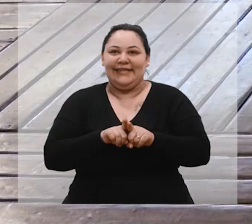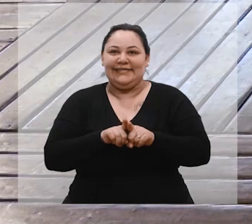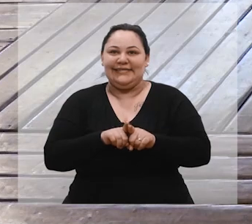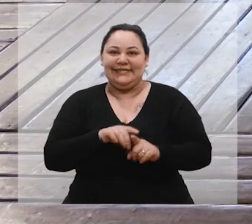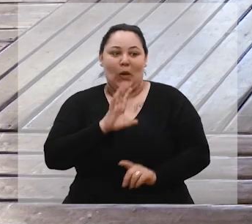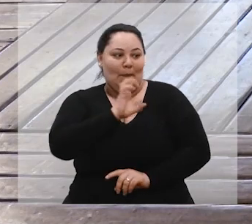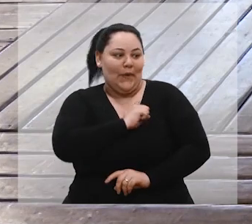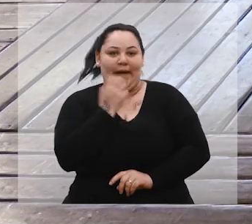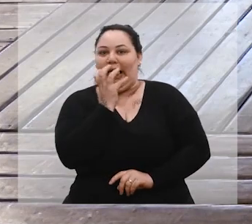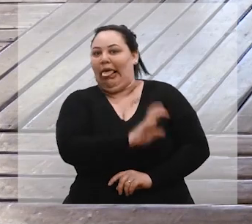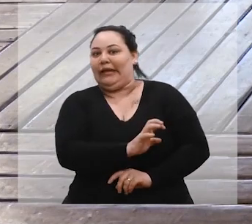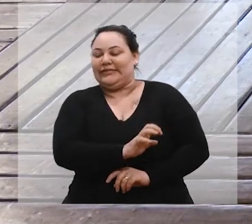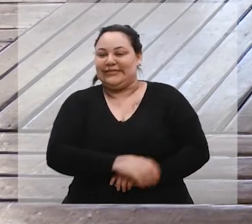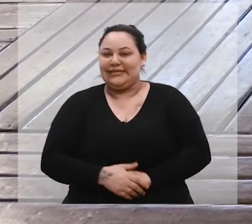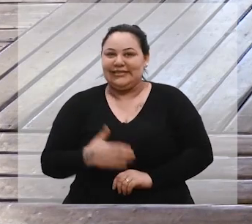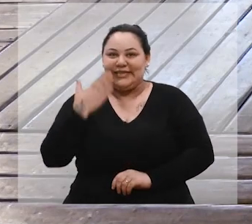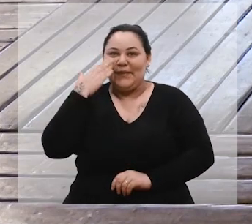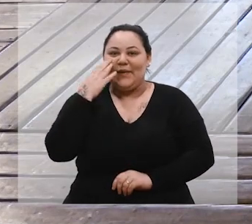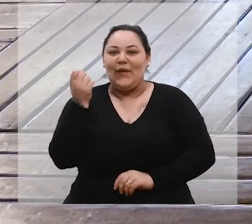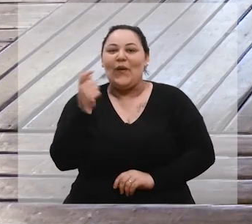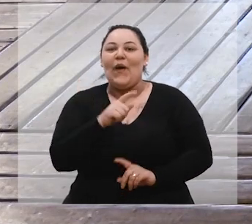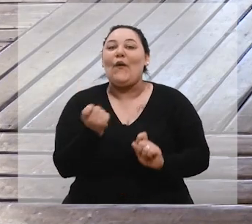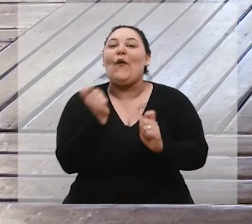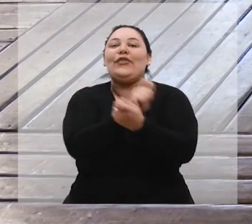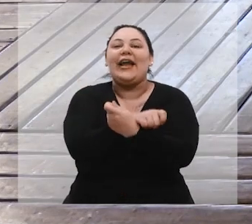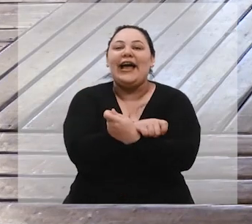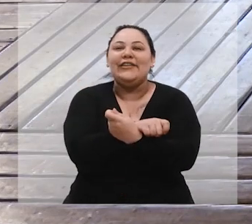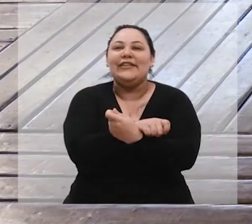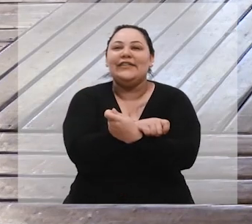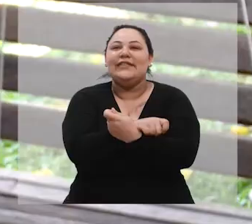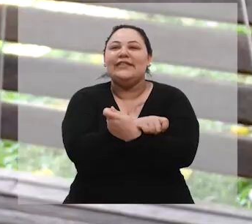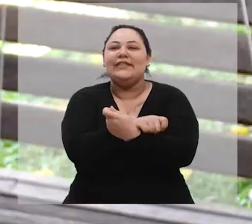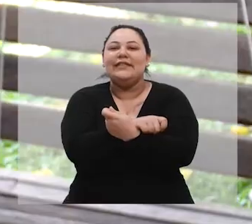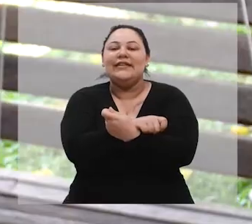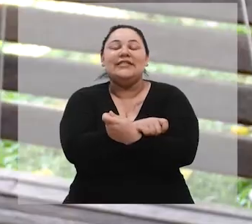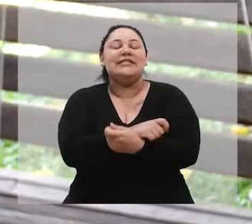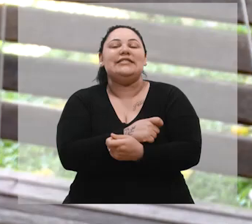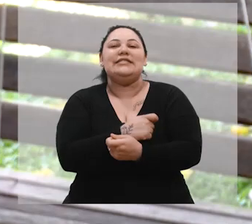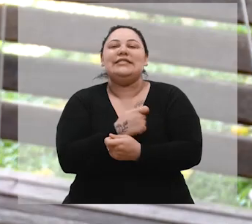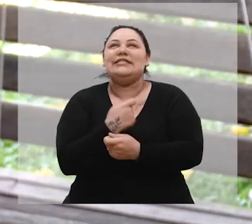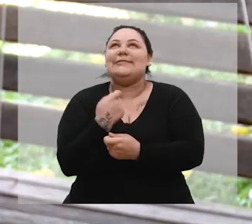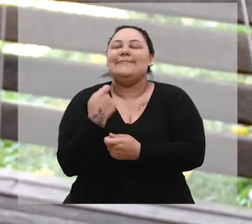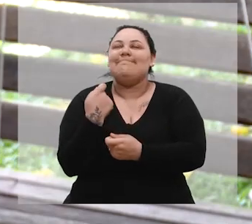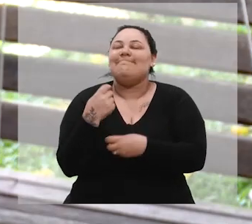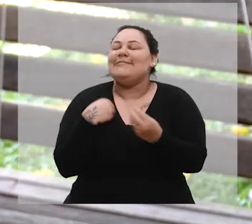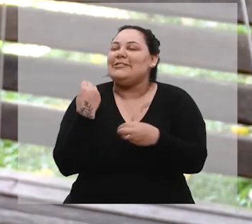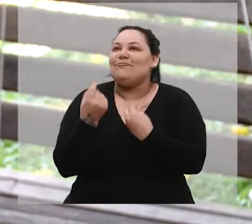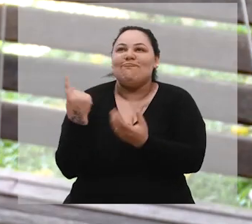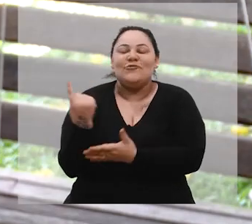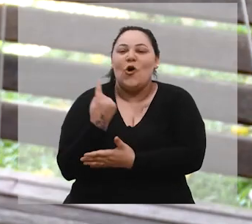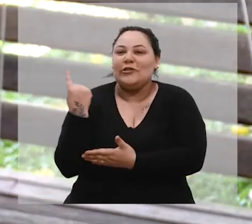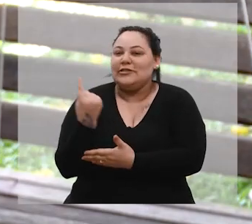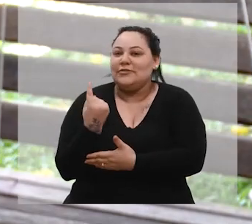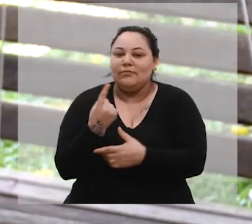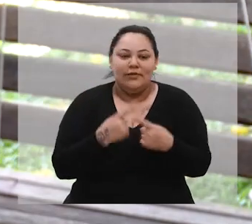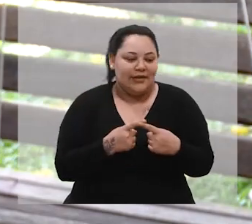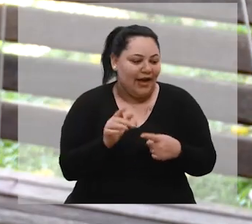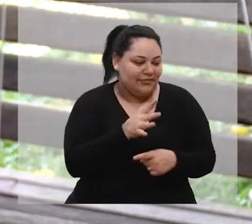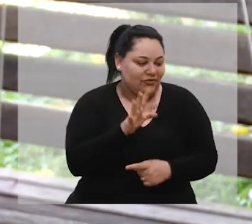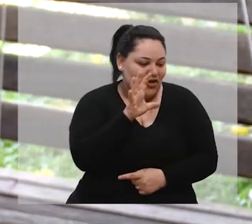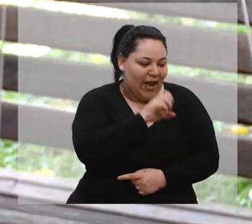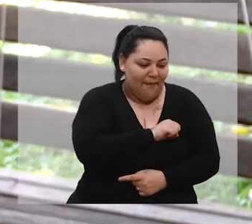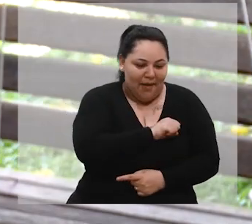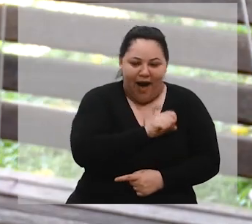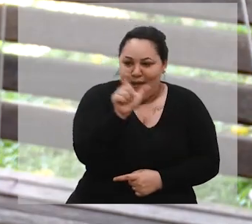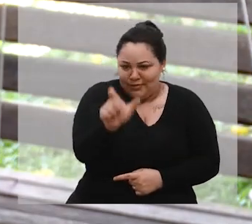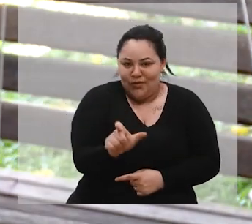o ódio, a raiva e... Qual que é o antônimo da raiva, né? Mas a solidão, tudo, às vezes tudo junto, né? A gente ama e odeia,